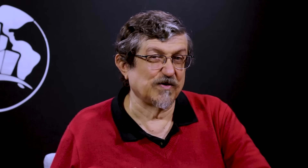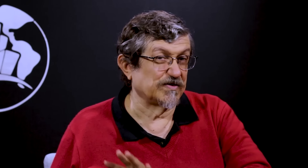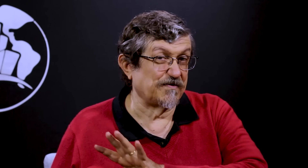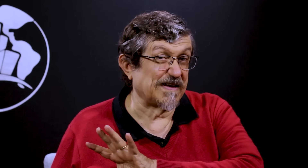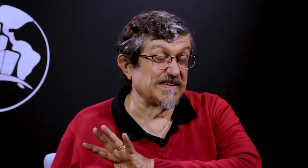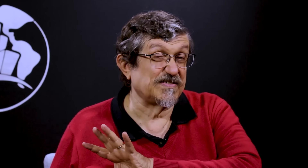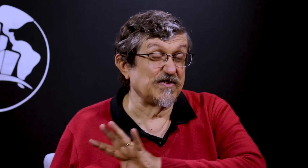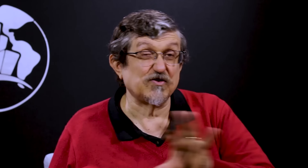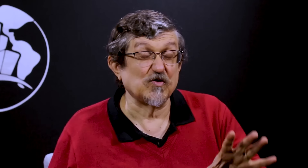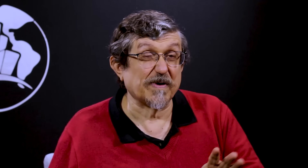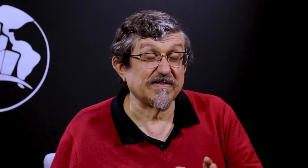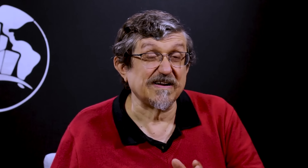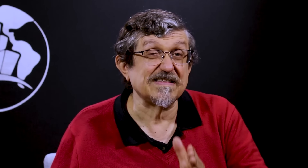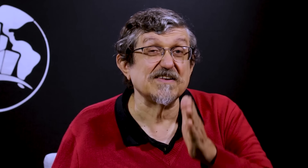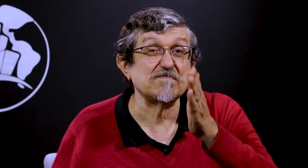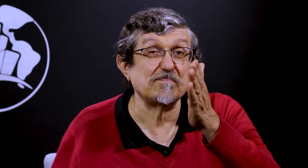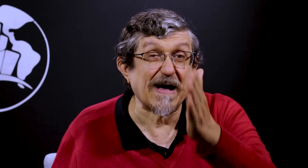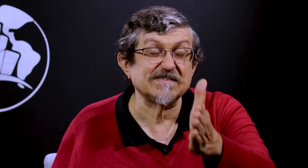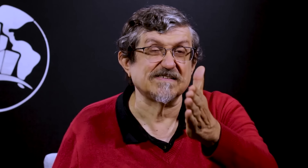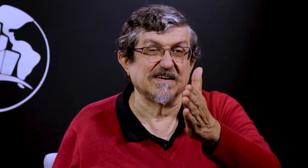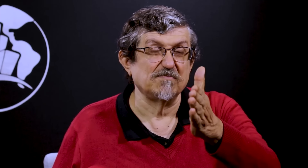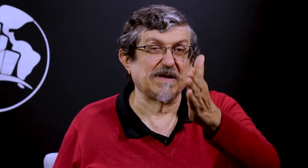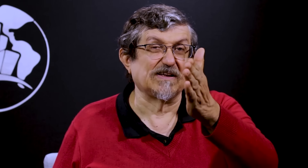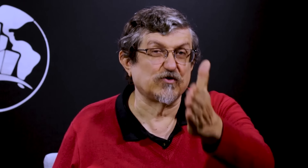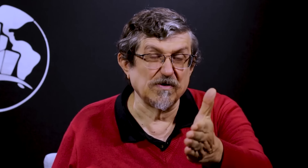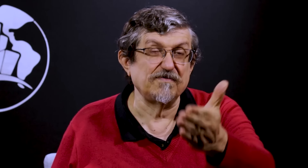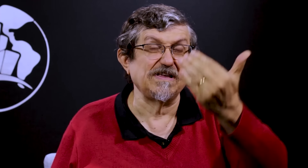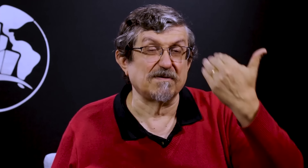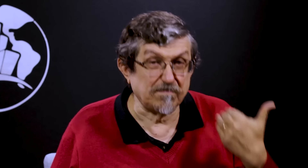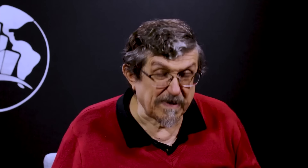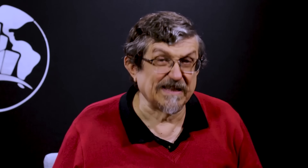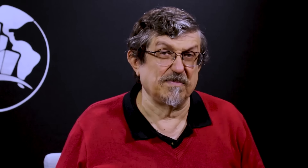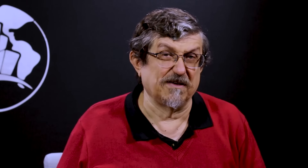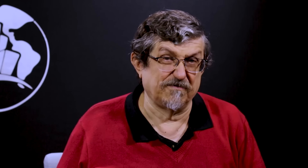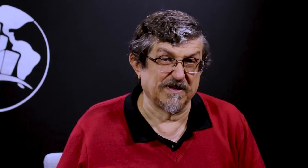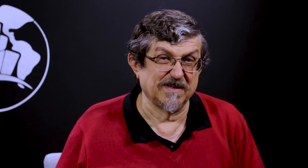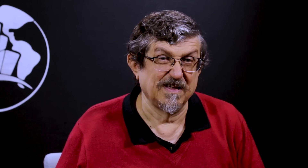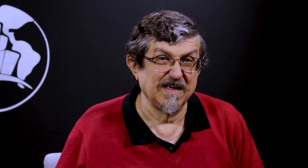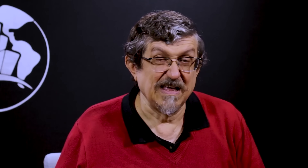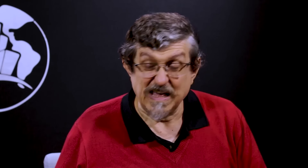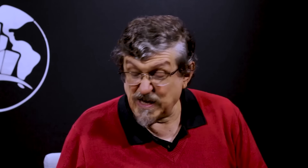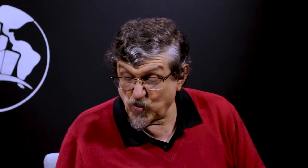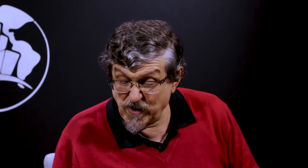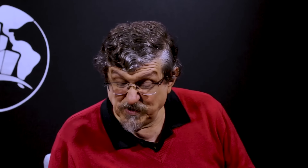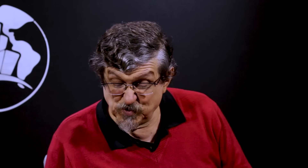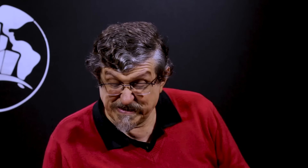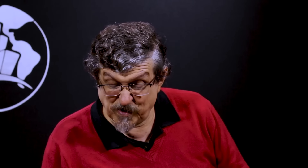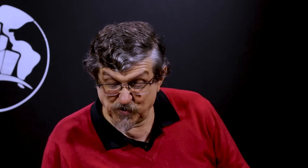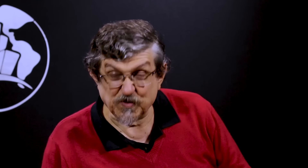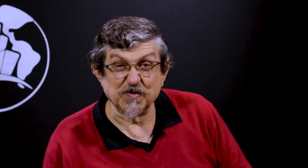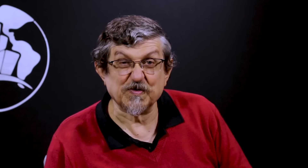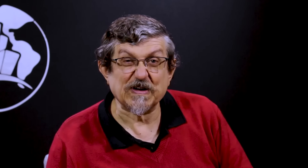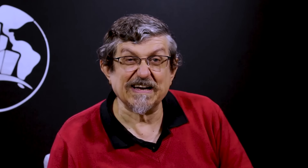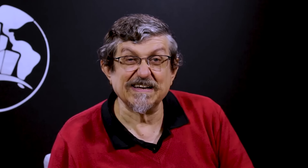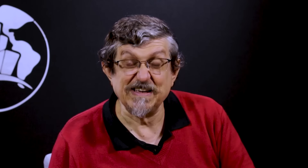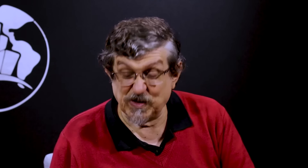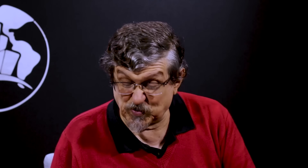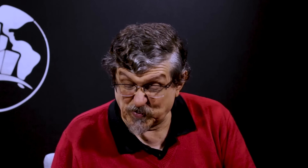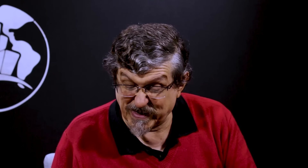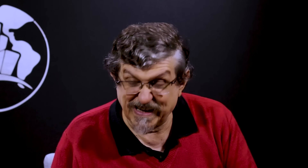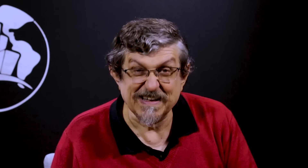de Deus que fazem sentido para a eternidade passa pela sua vida, pela minha vida. E quando Deus